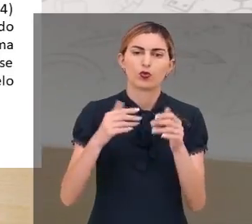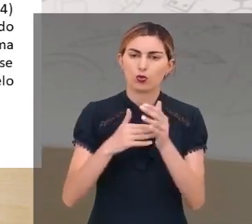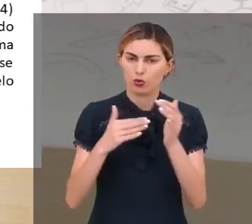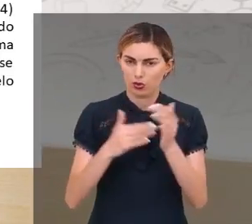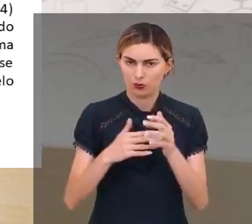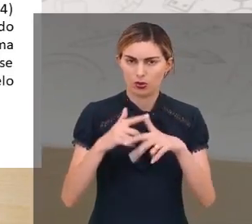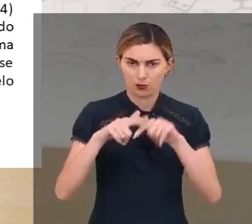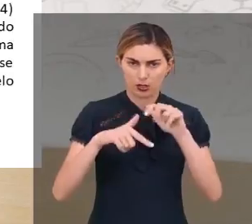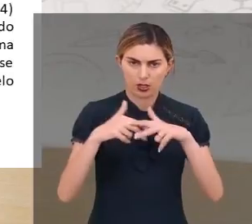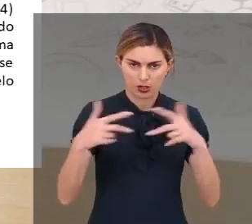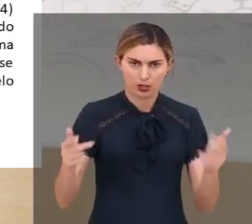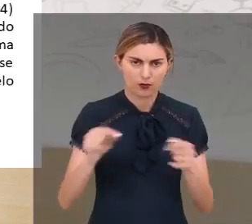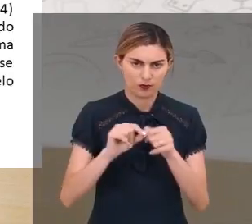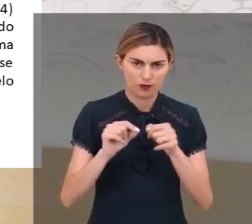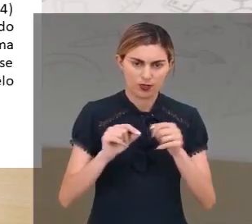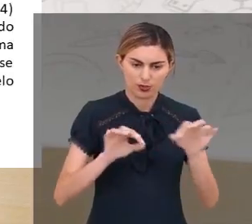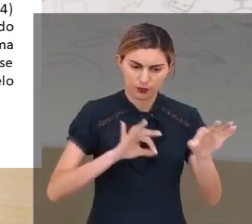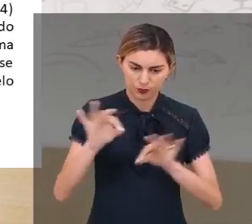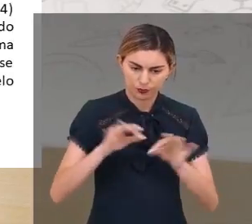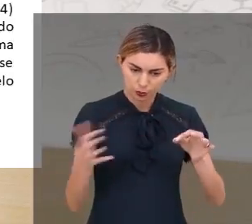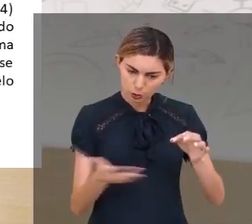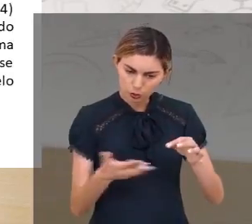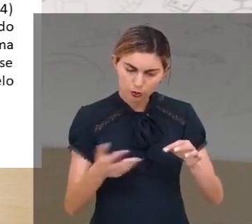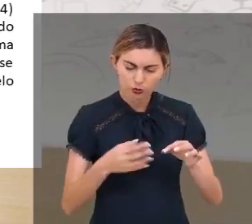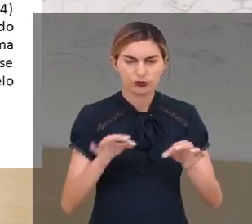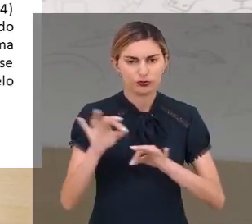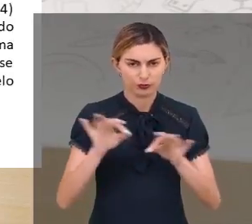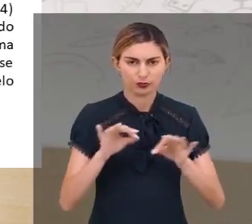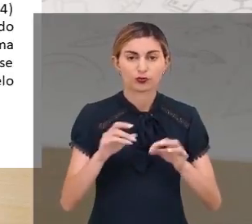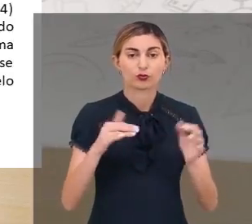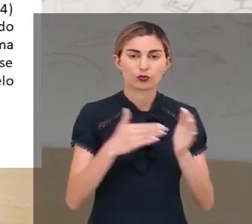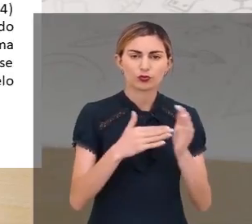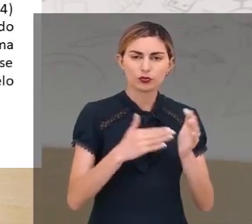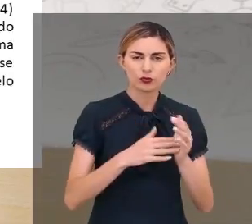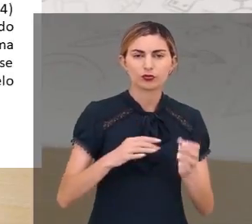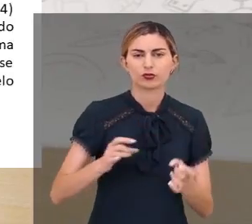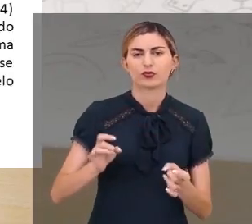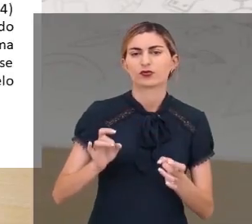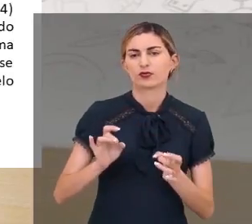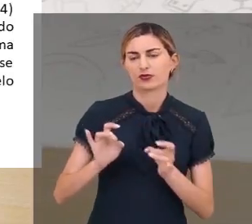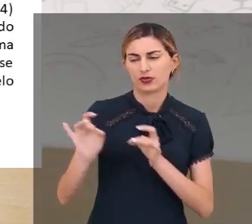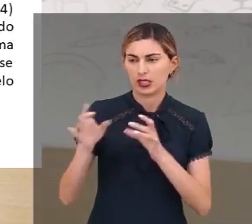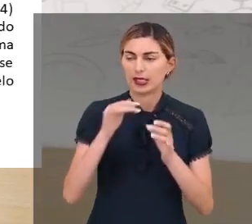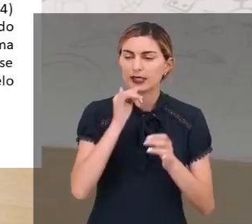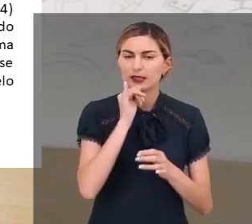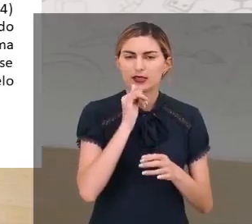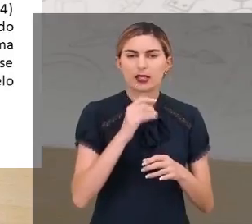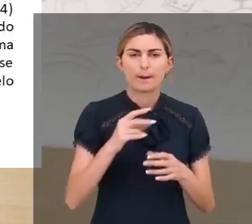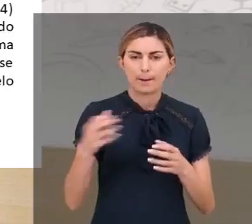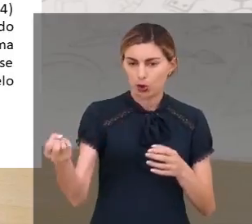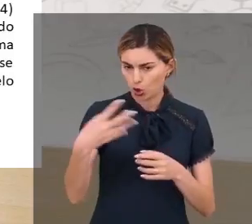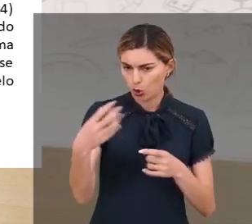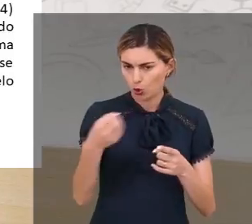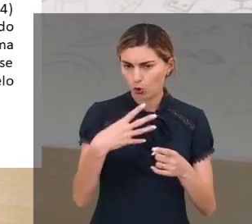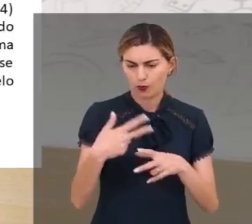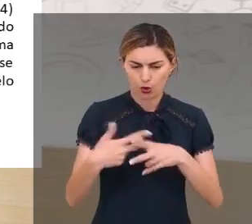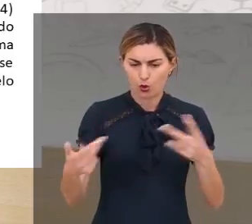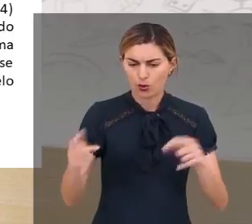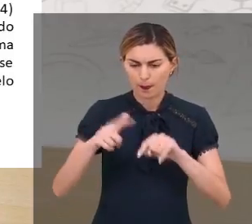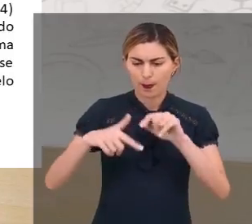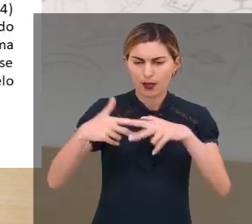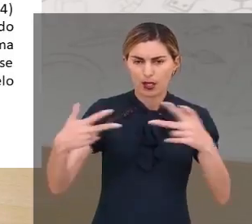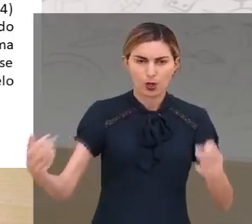que foi produzido, deverá ser o primeiro a sair. Operacionalmente, como é que isso funcionaria? Um produto mais